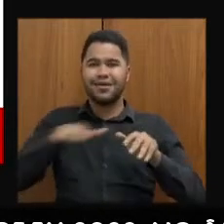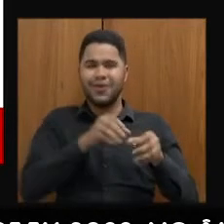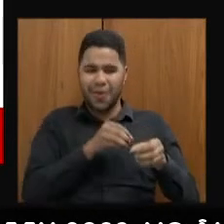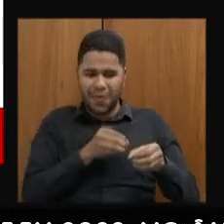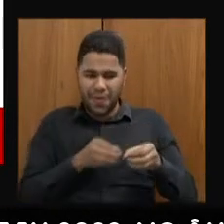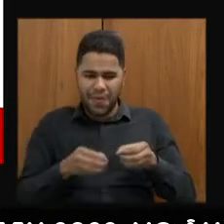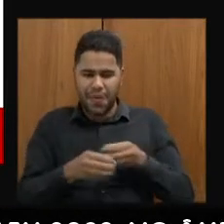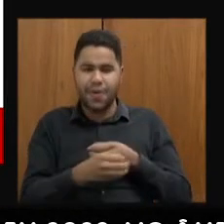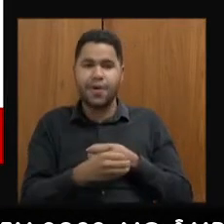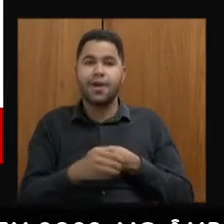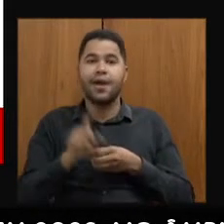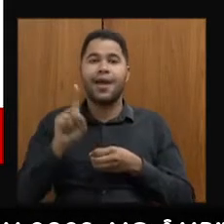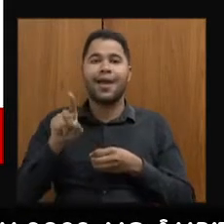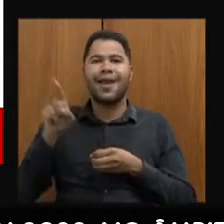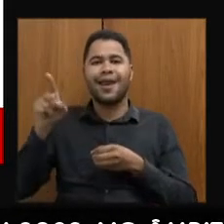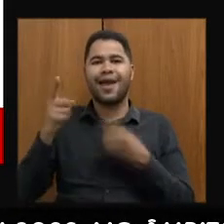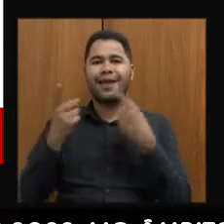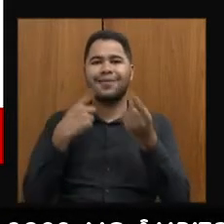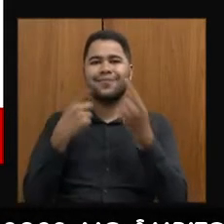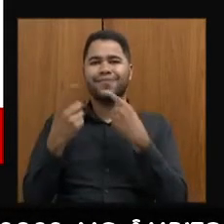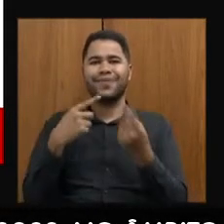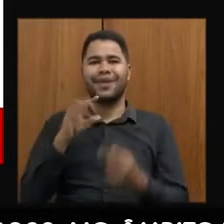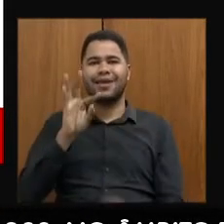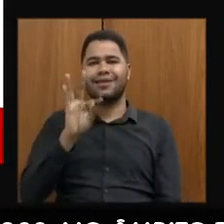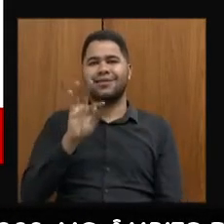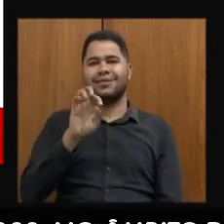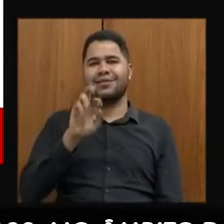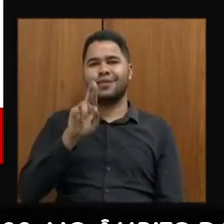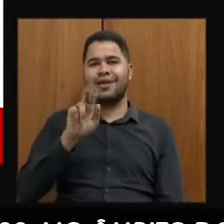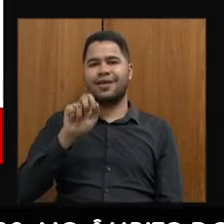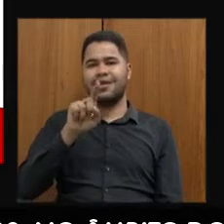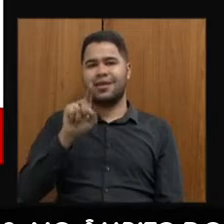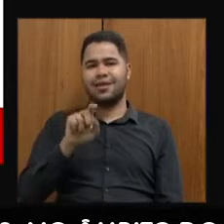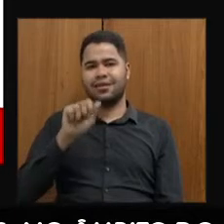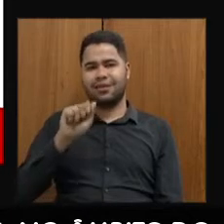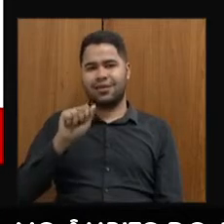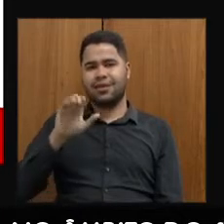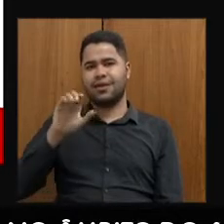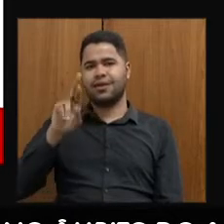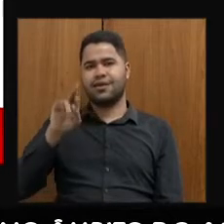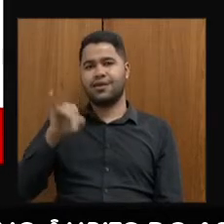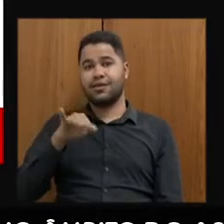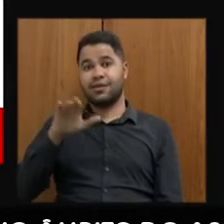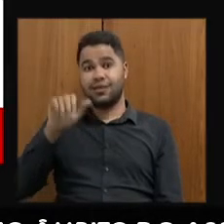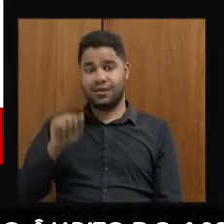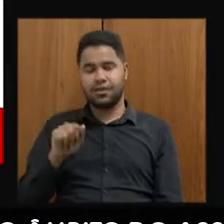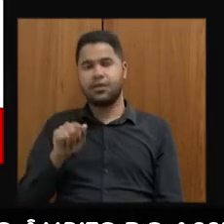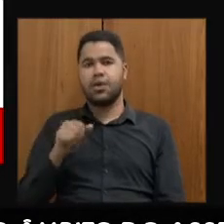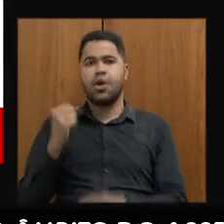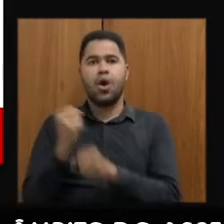especial de Tereza Cristina né também no âmbito desse programa obras paradas